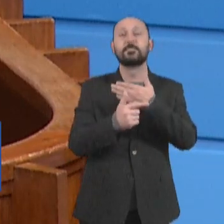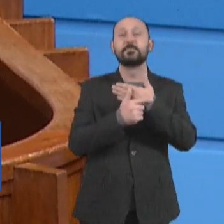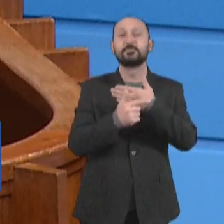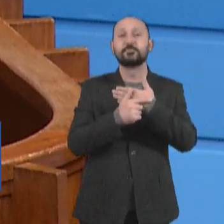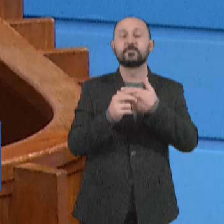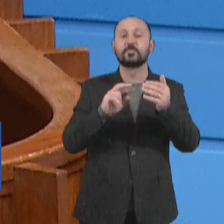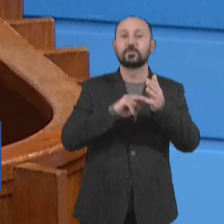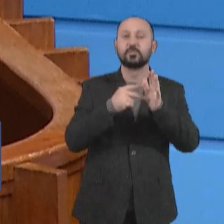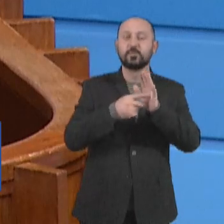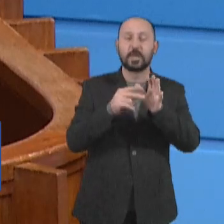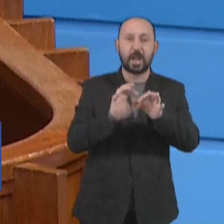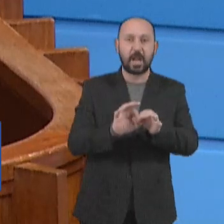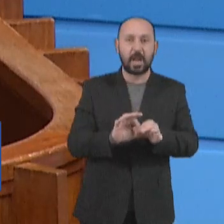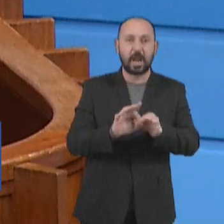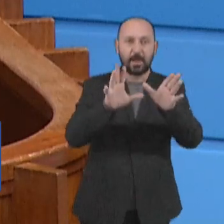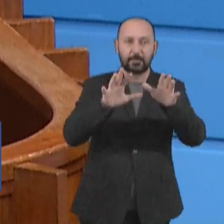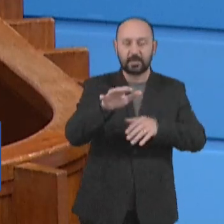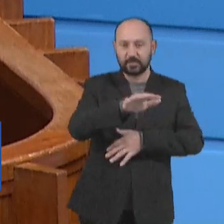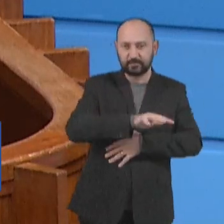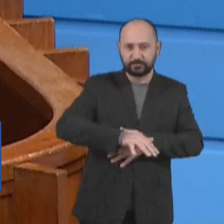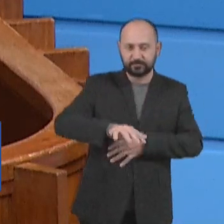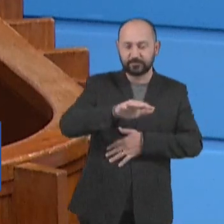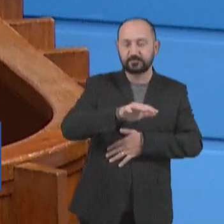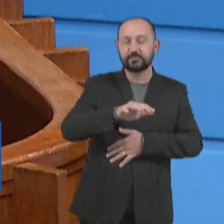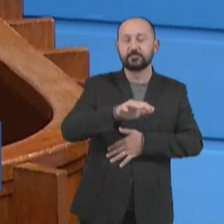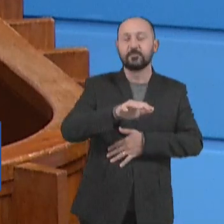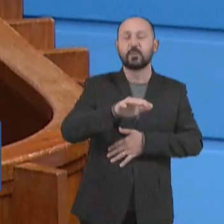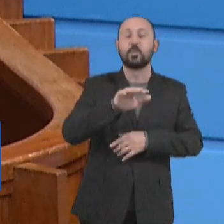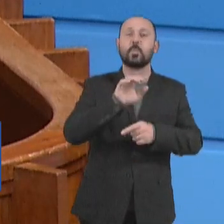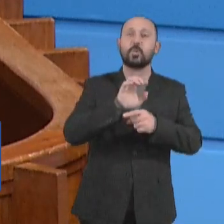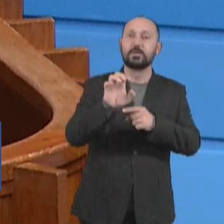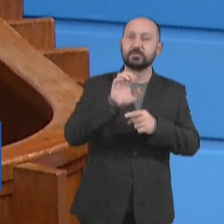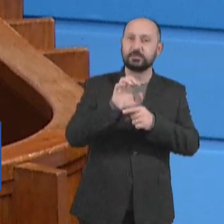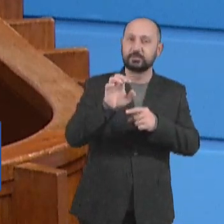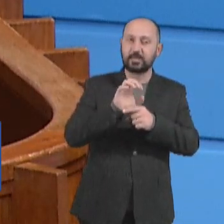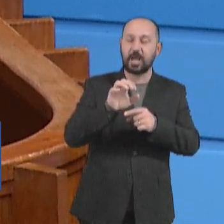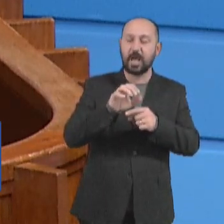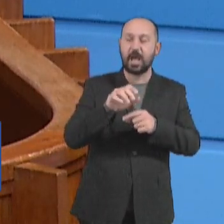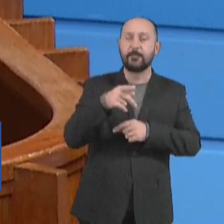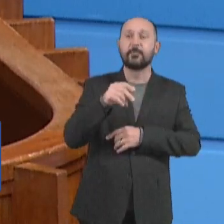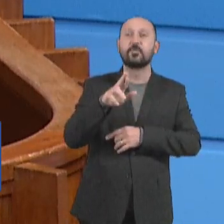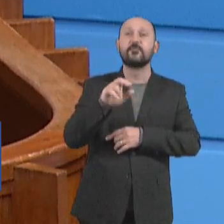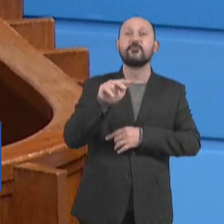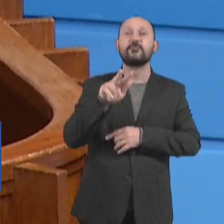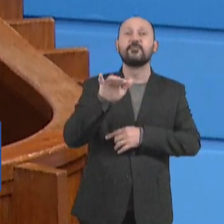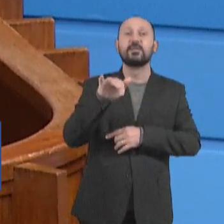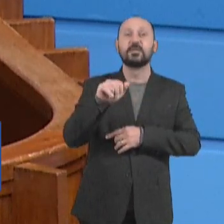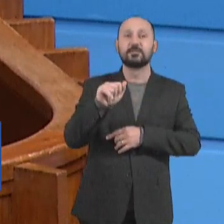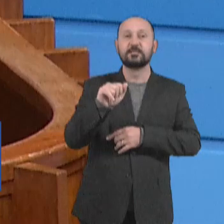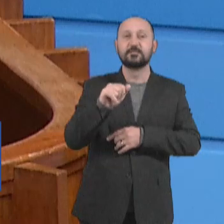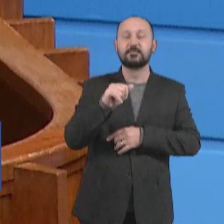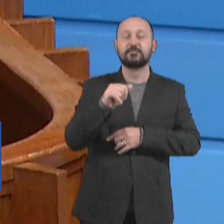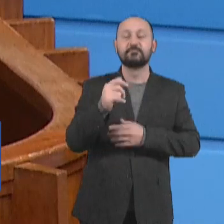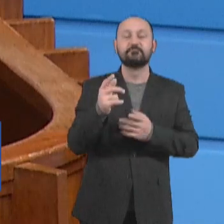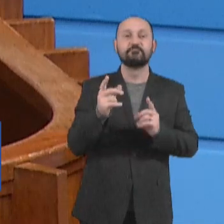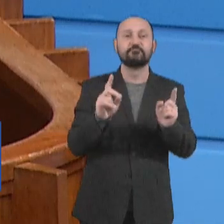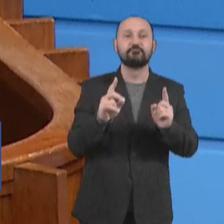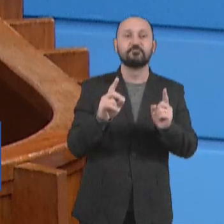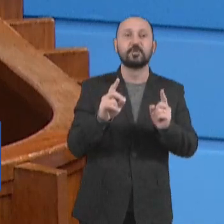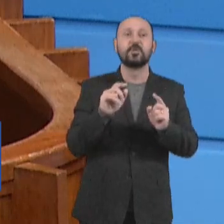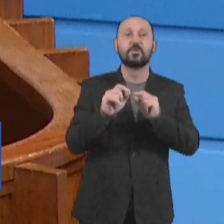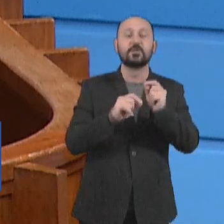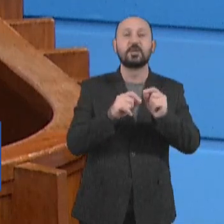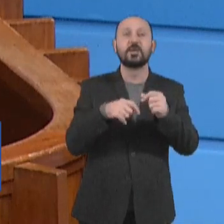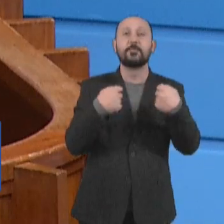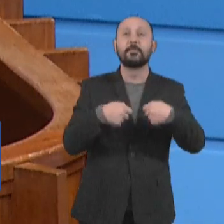no sentido de libertar o Estado, a província, não é algo